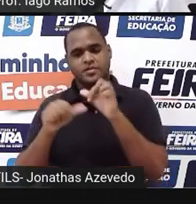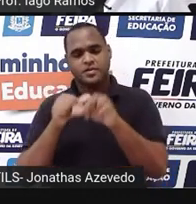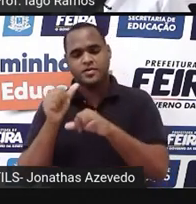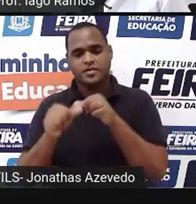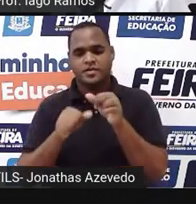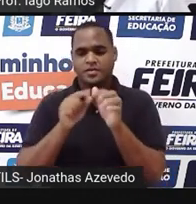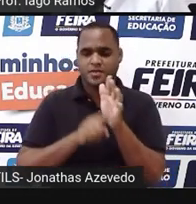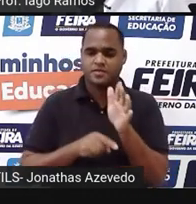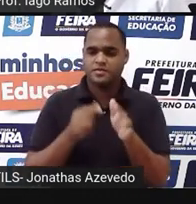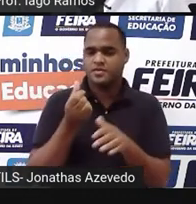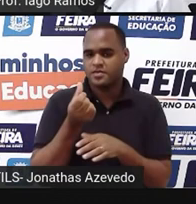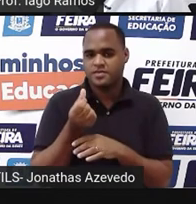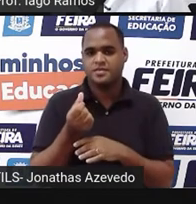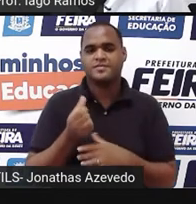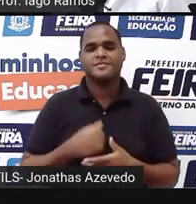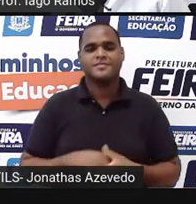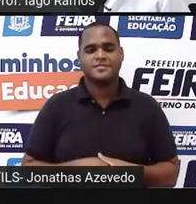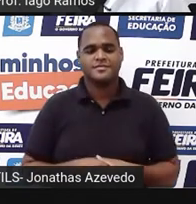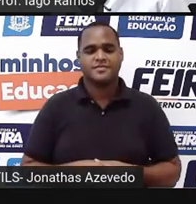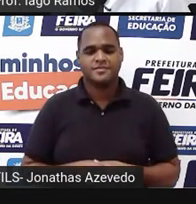por menos 6. Tá bom?